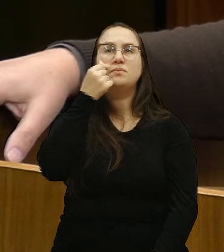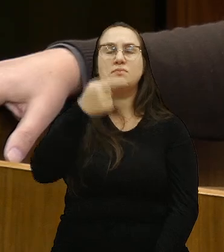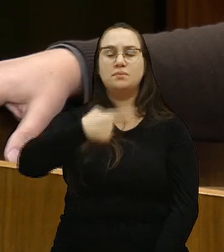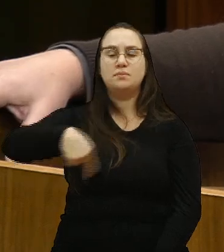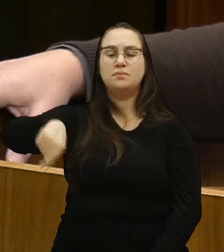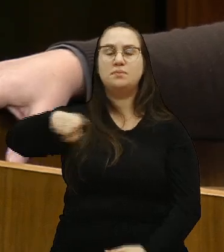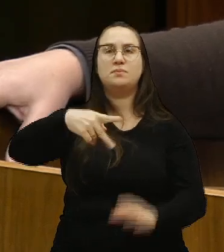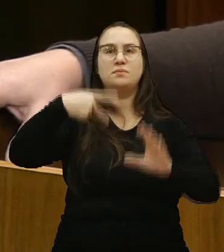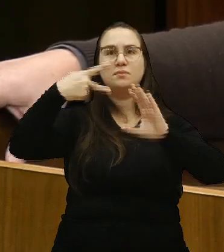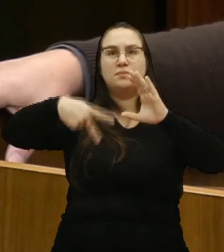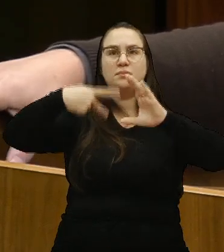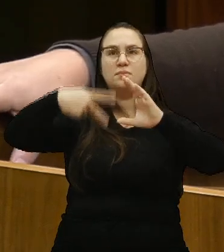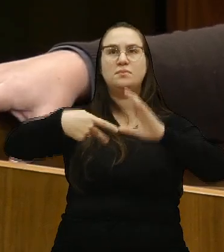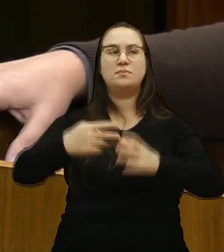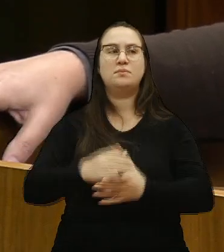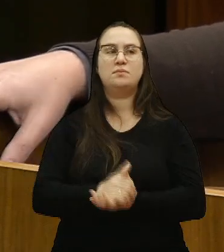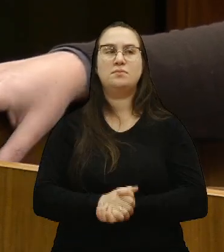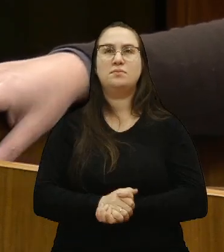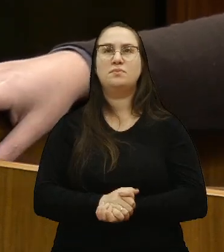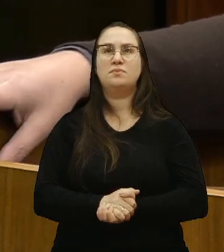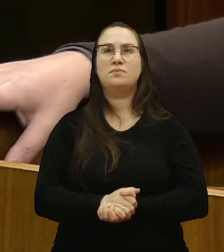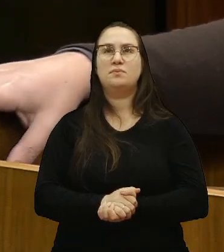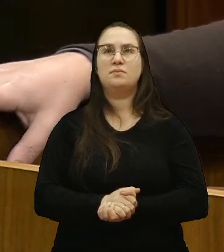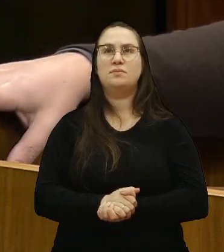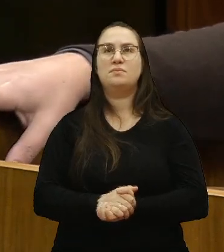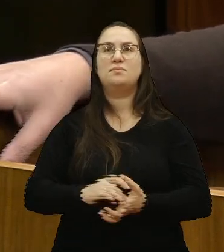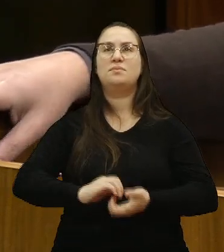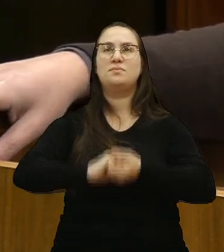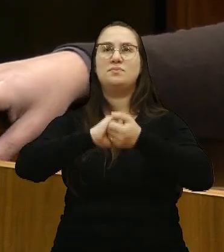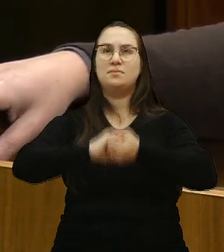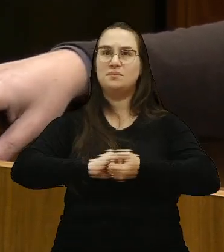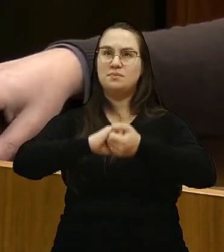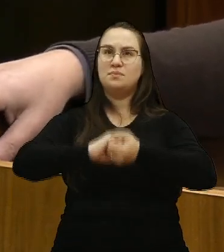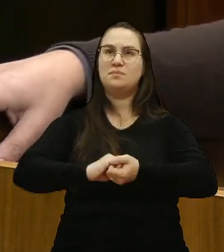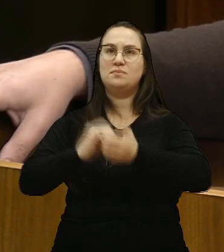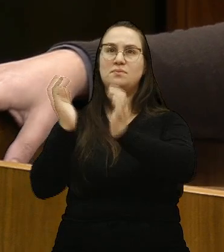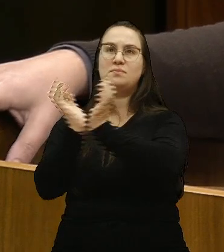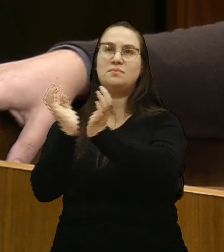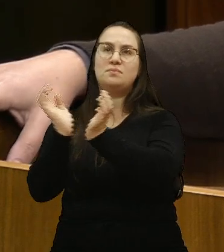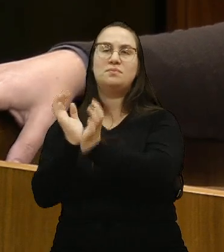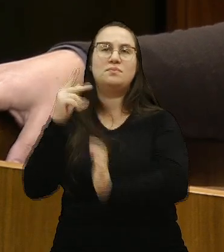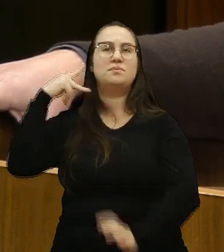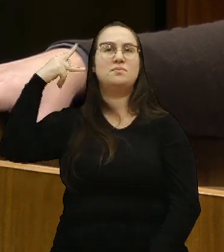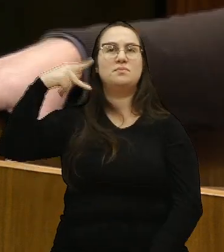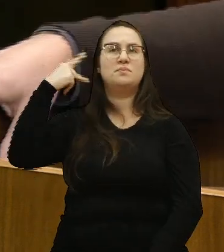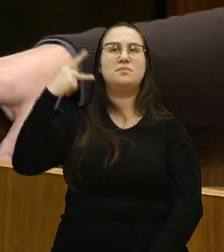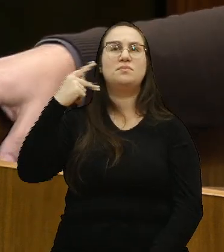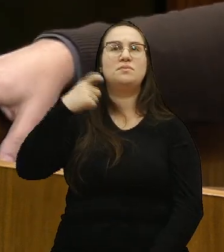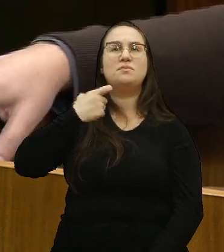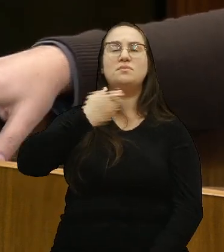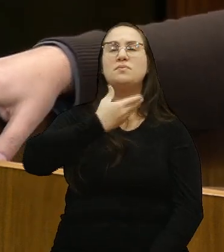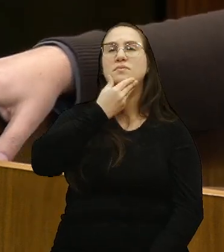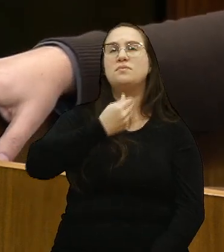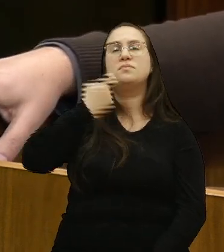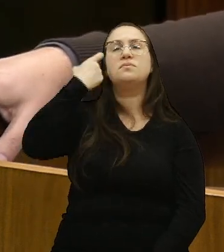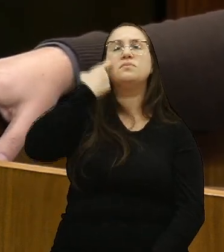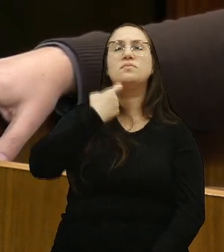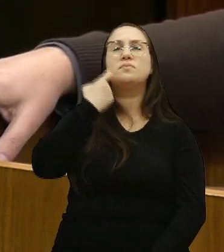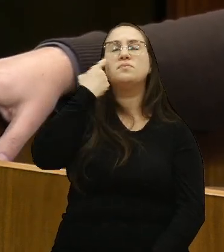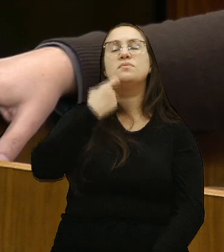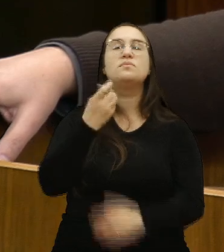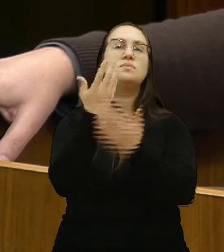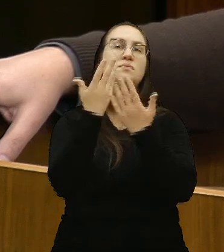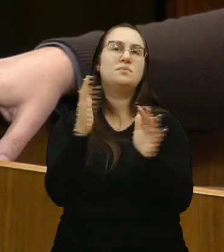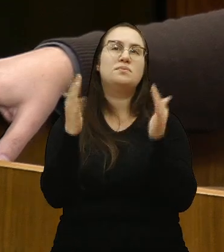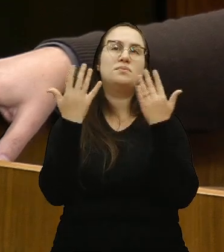Casa Legislativa. Primeiro, quero cumprimentar meu colega vereador Caleb Garbim.